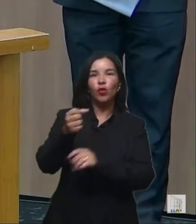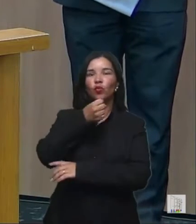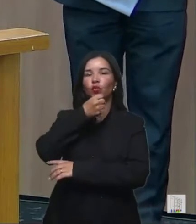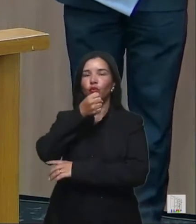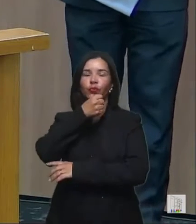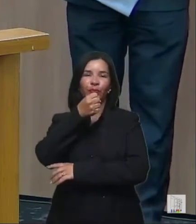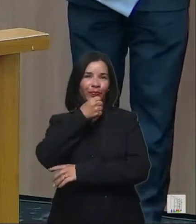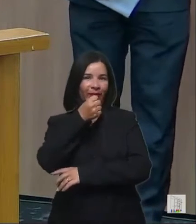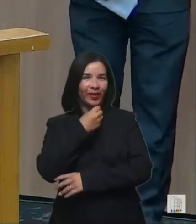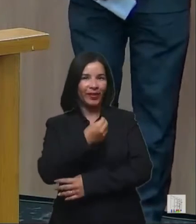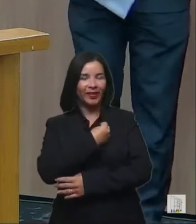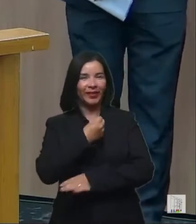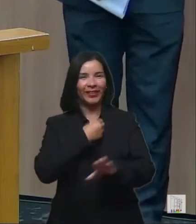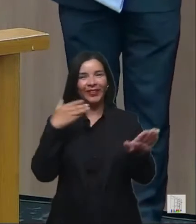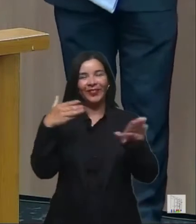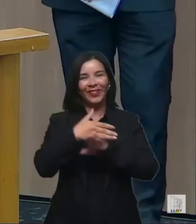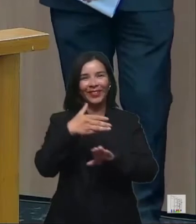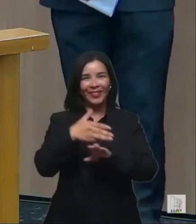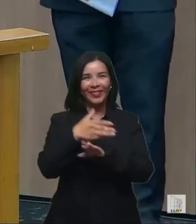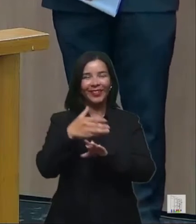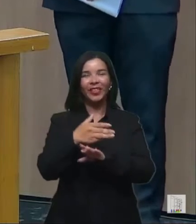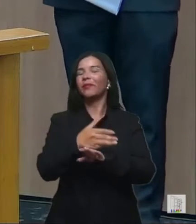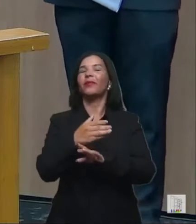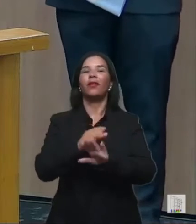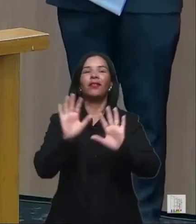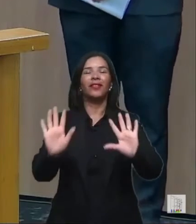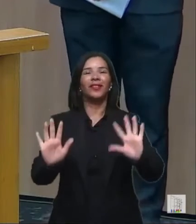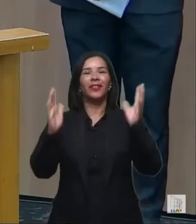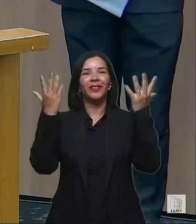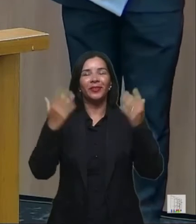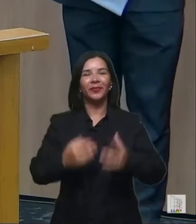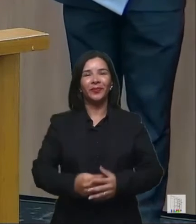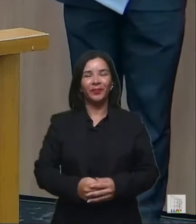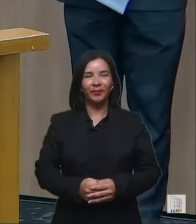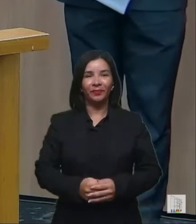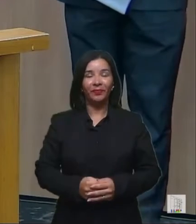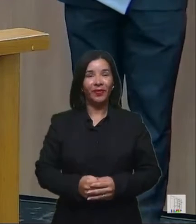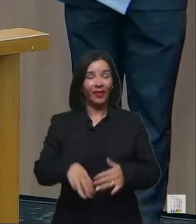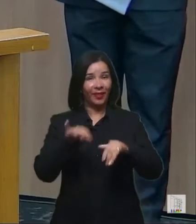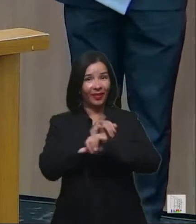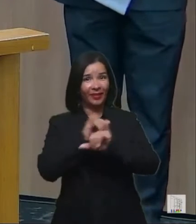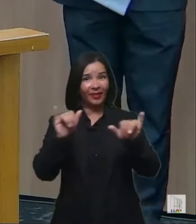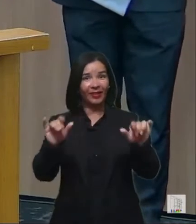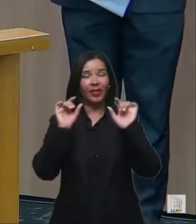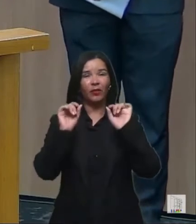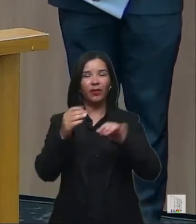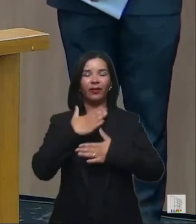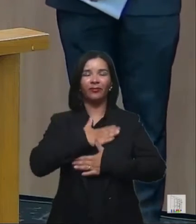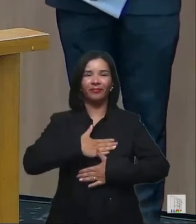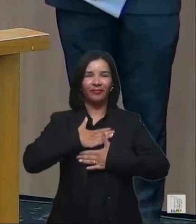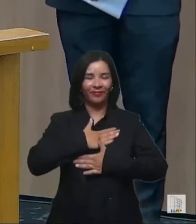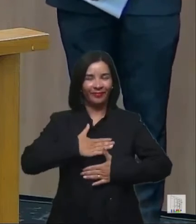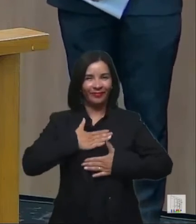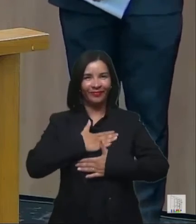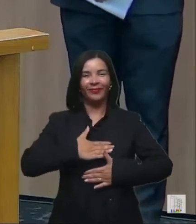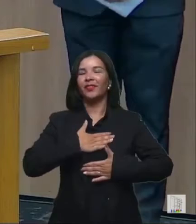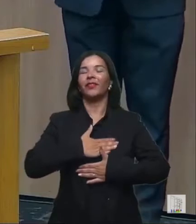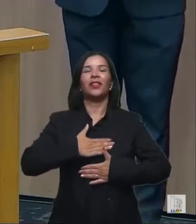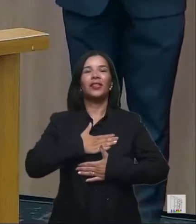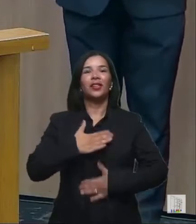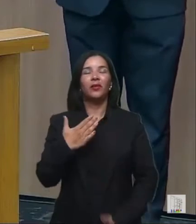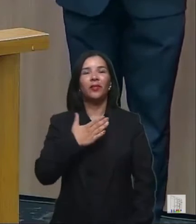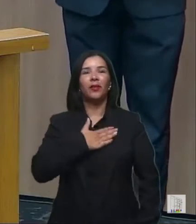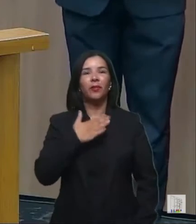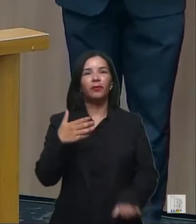jornalistas que participam desta solenidade. Quer dizer que é uma grande honra, uma satisfação para mim